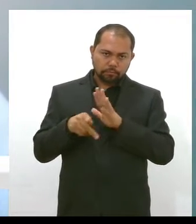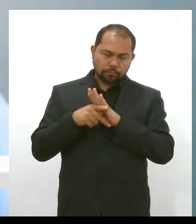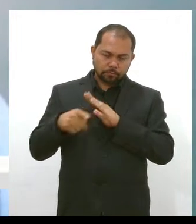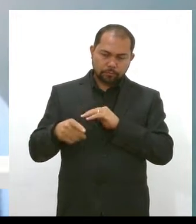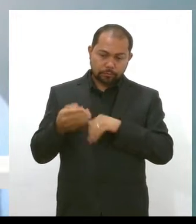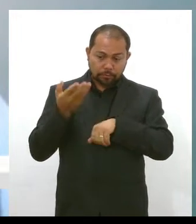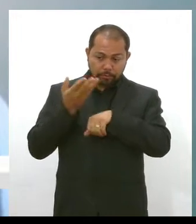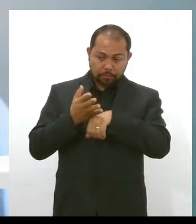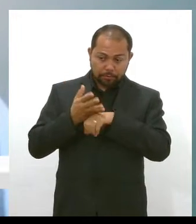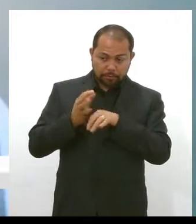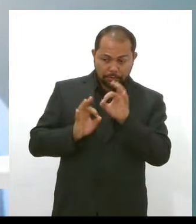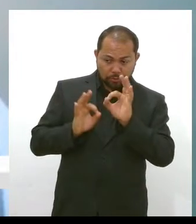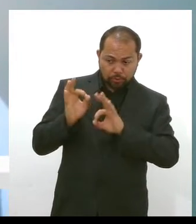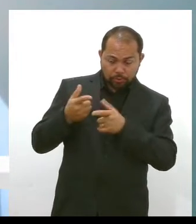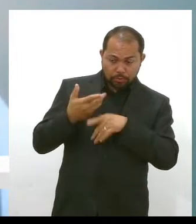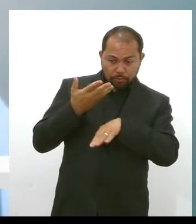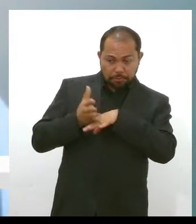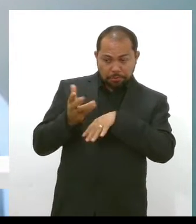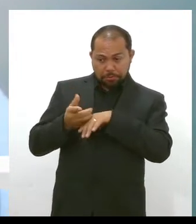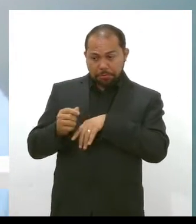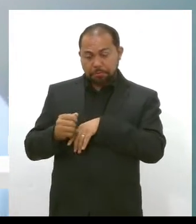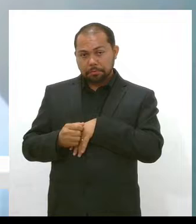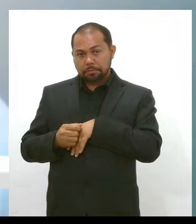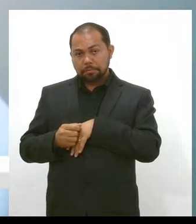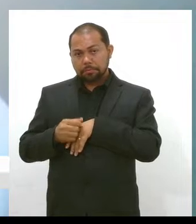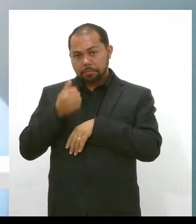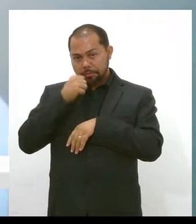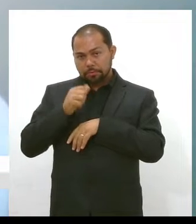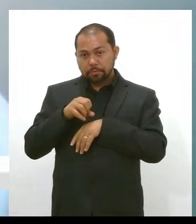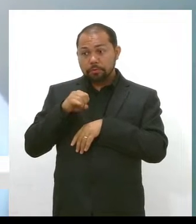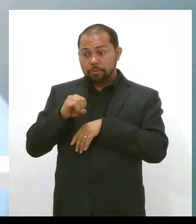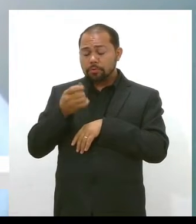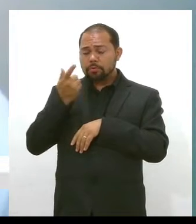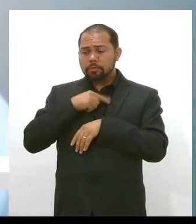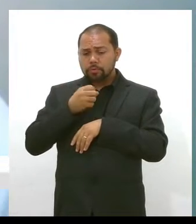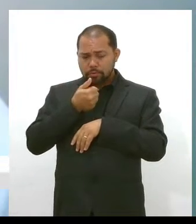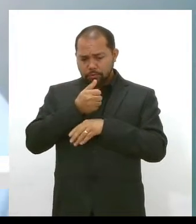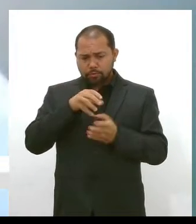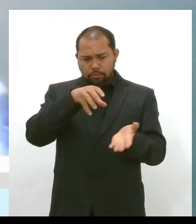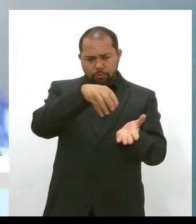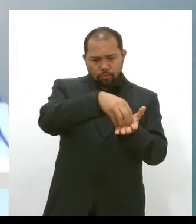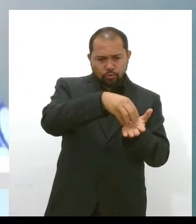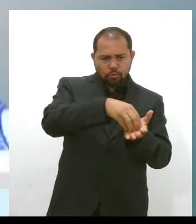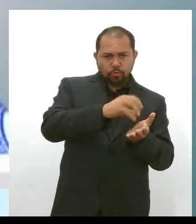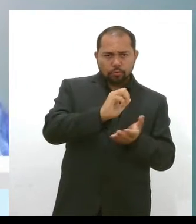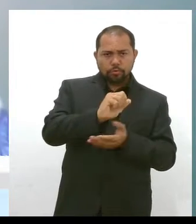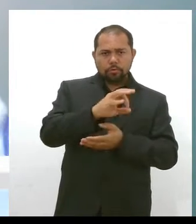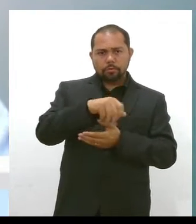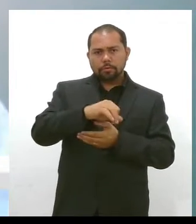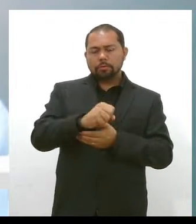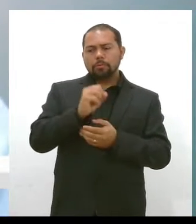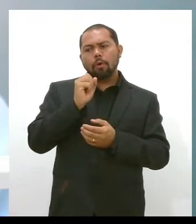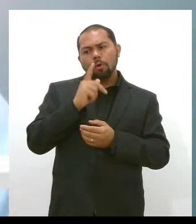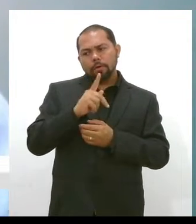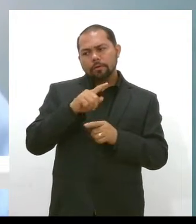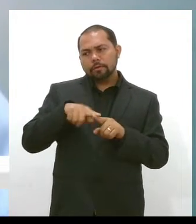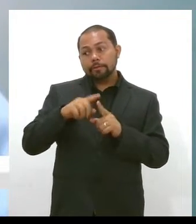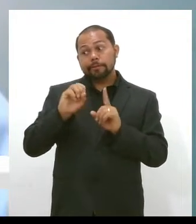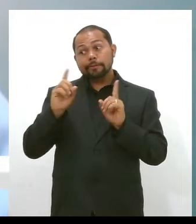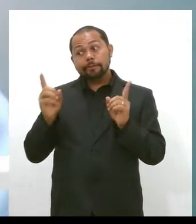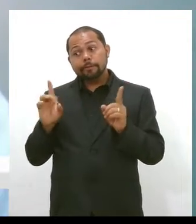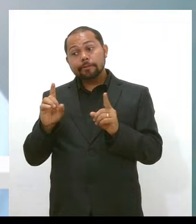se conseguir tratar no CAISME, trata. Se não, encaminha para unidades terceirizadas, que já seria